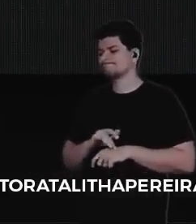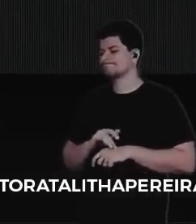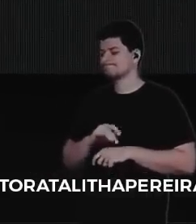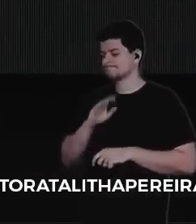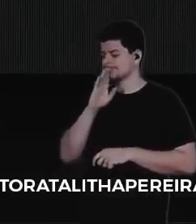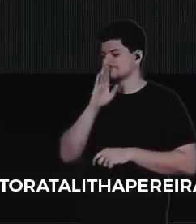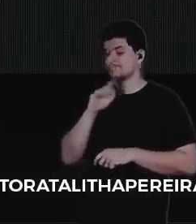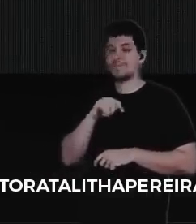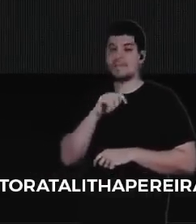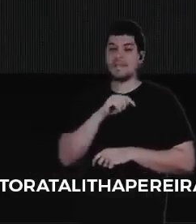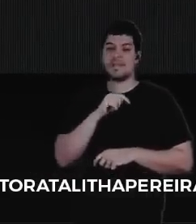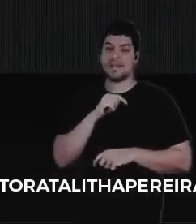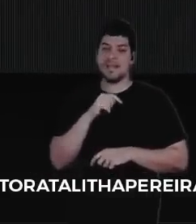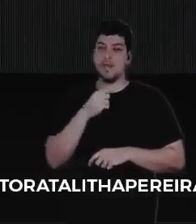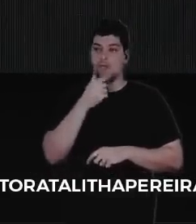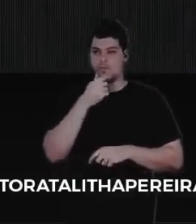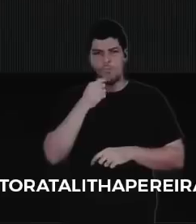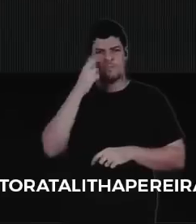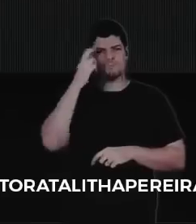porque ele era um homem sábio,